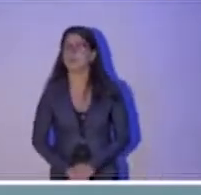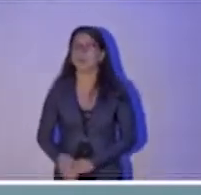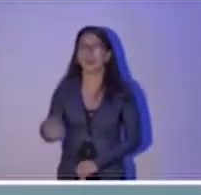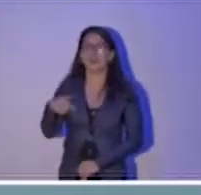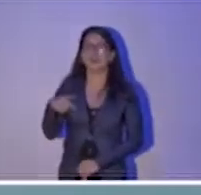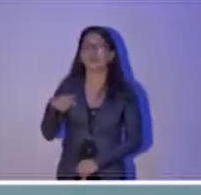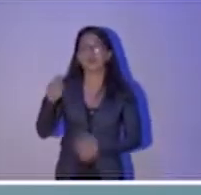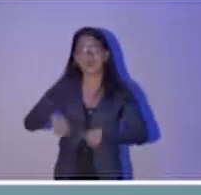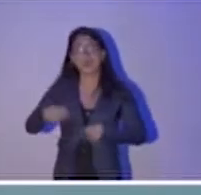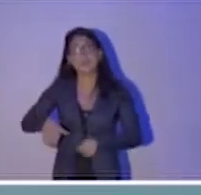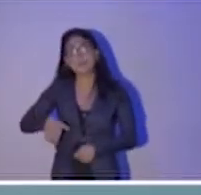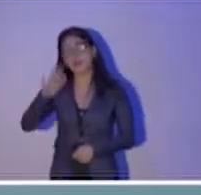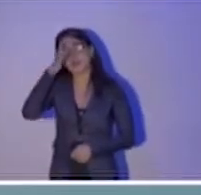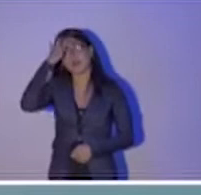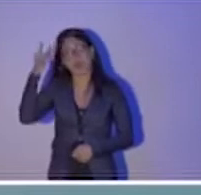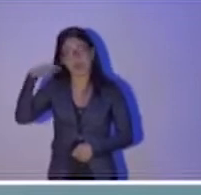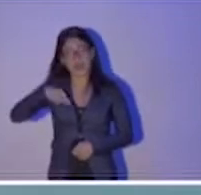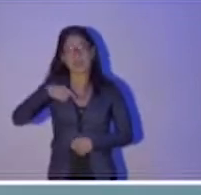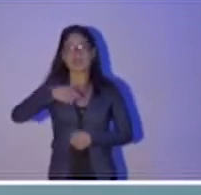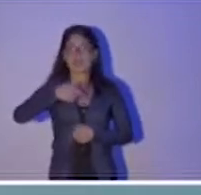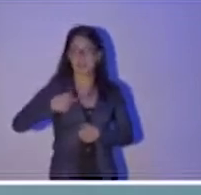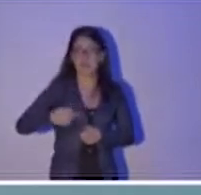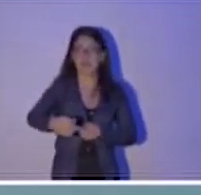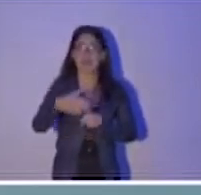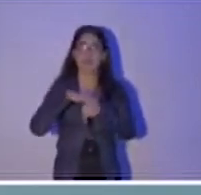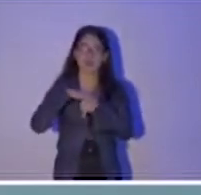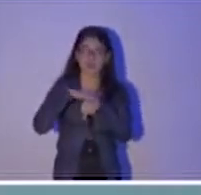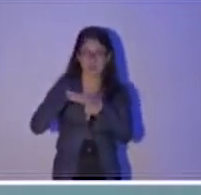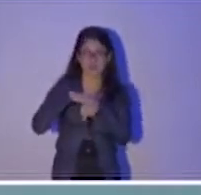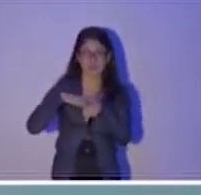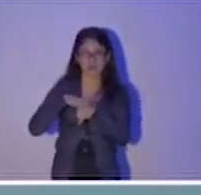Eu estava essa semana conversando com os professores que, segunda-feira, estarão